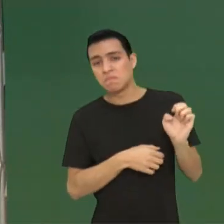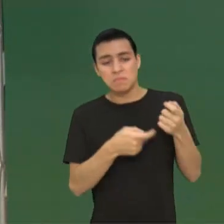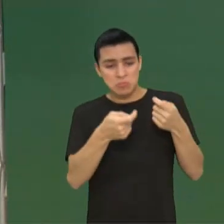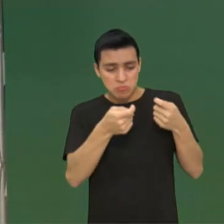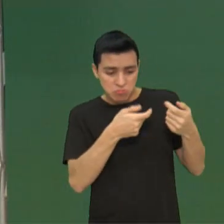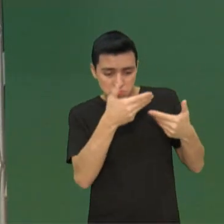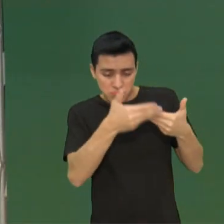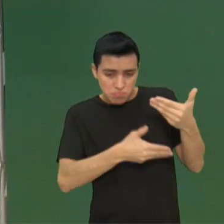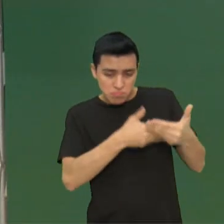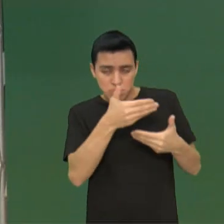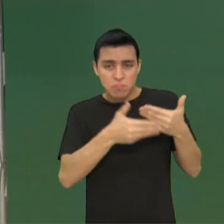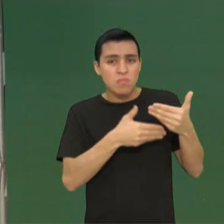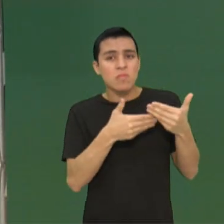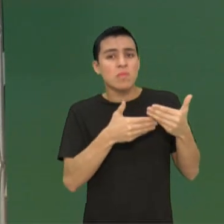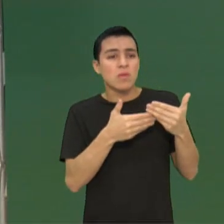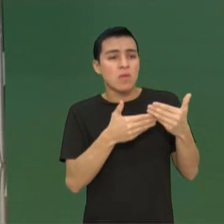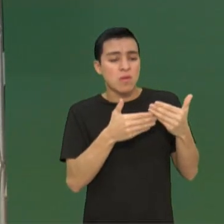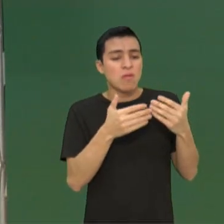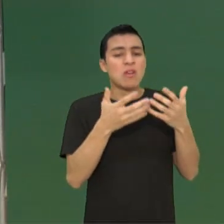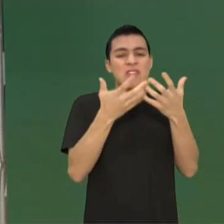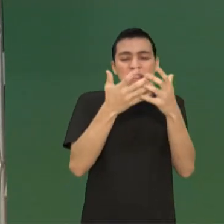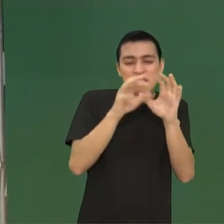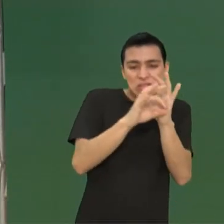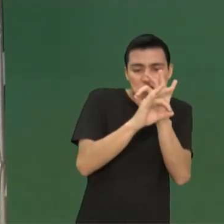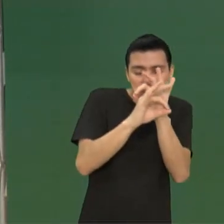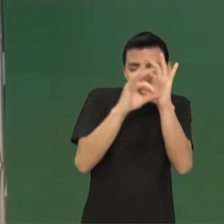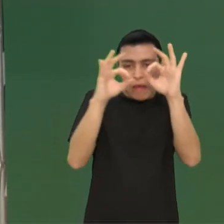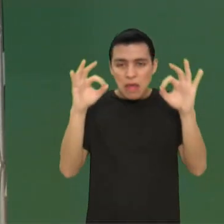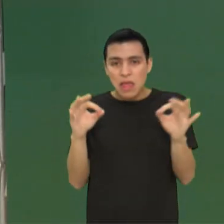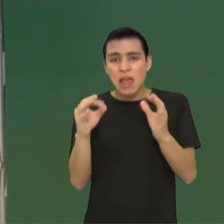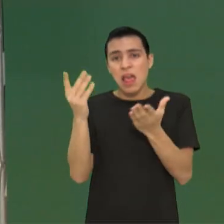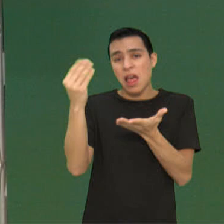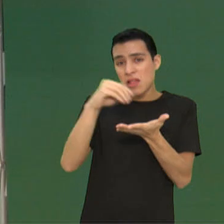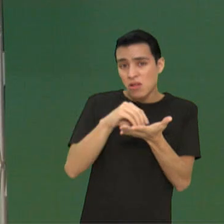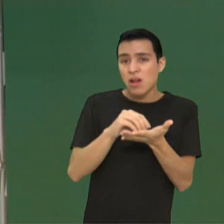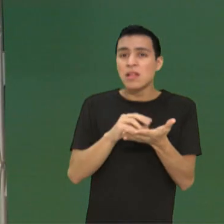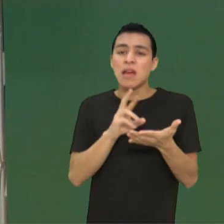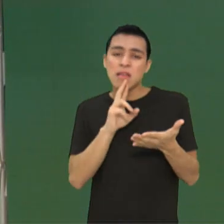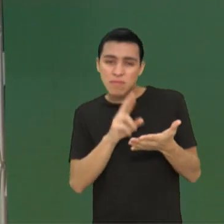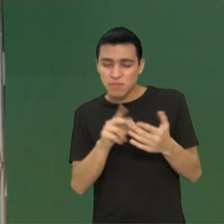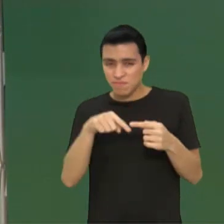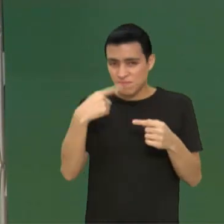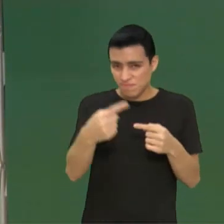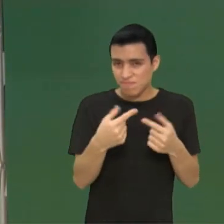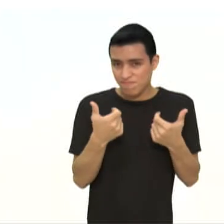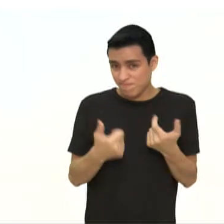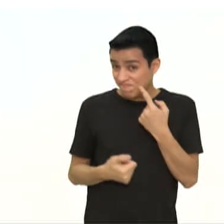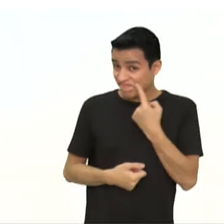regular o processo de divisão celular. Anota, responde, até daqui a pouco.